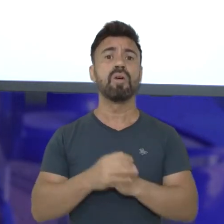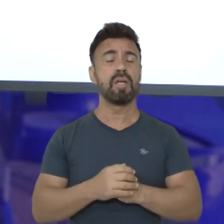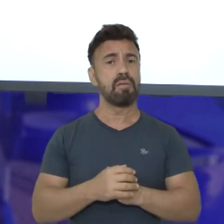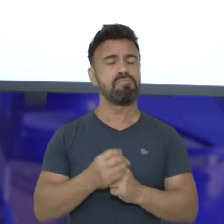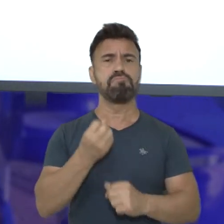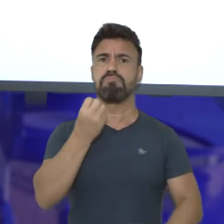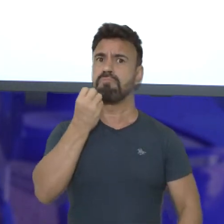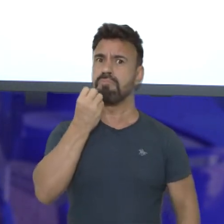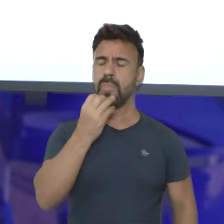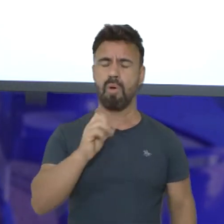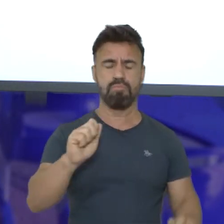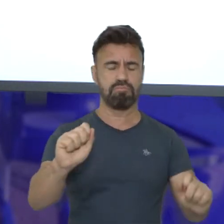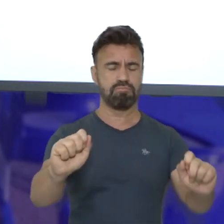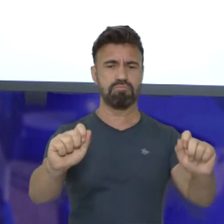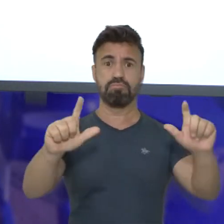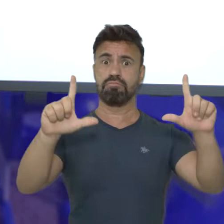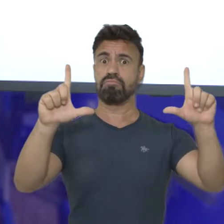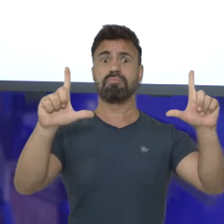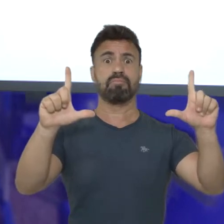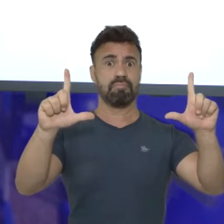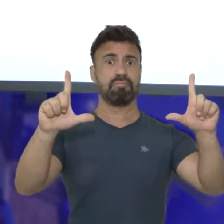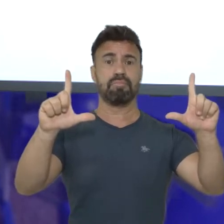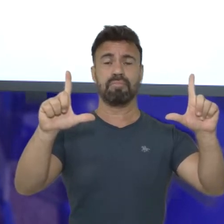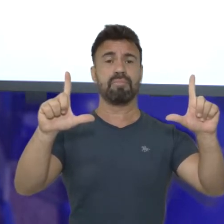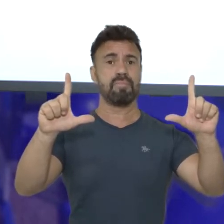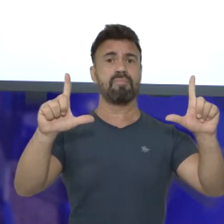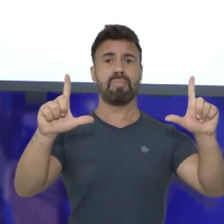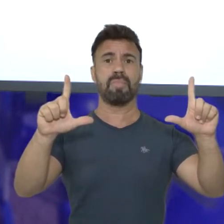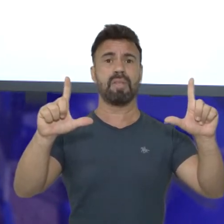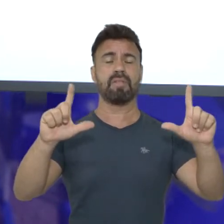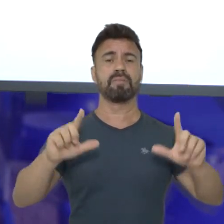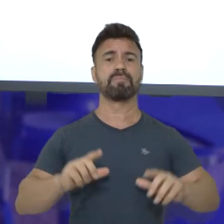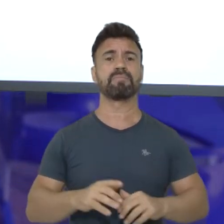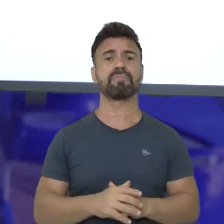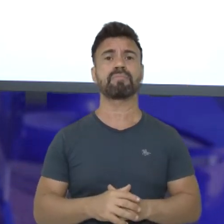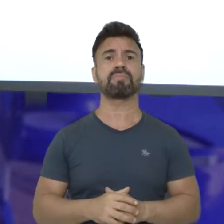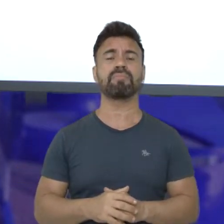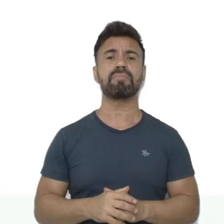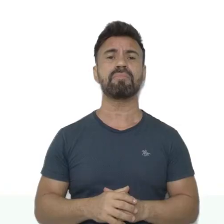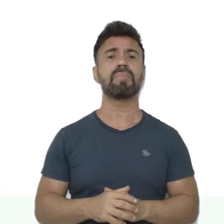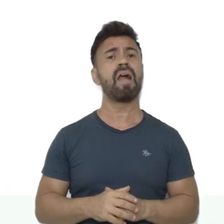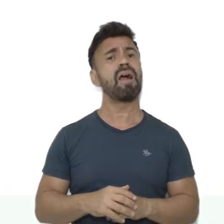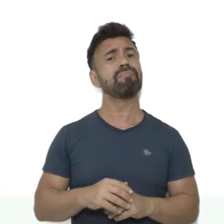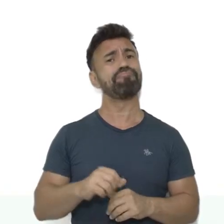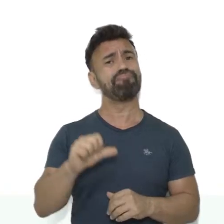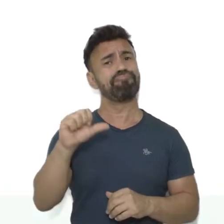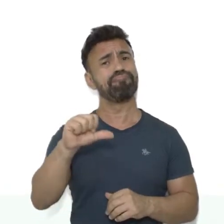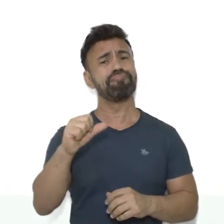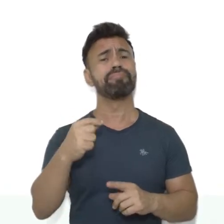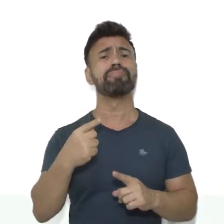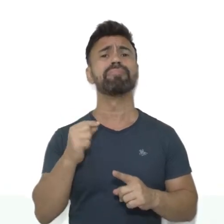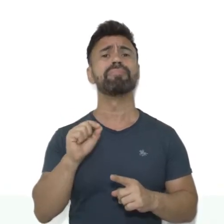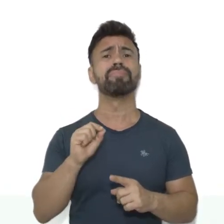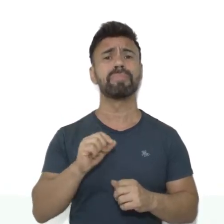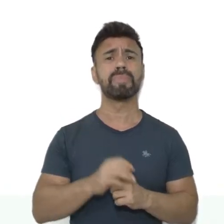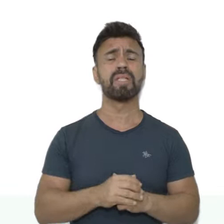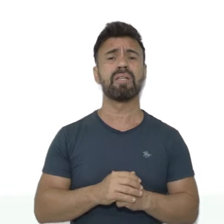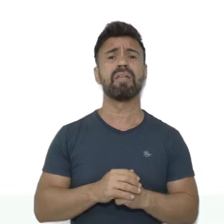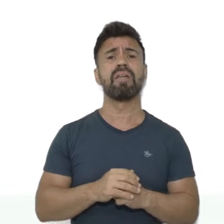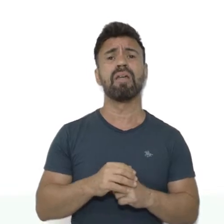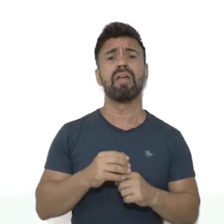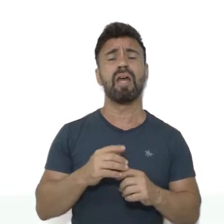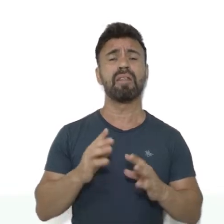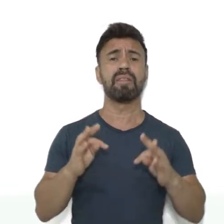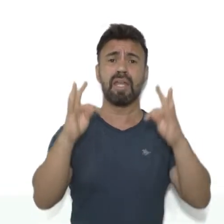qualidade muito melhor da imagem e muito mais contraste. A única desvantagem é que, pelo fato de ser uma